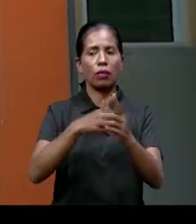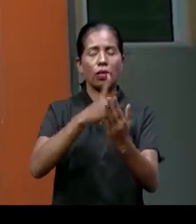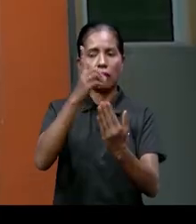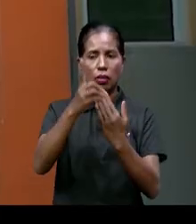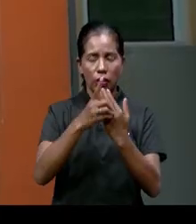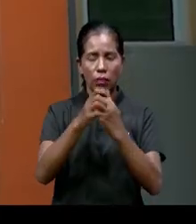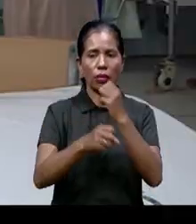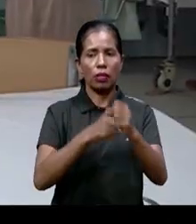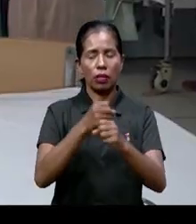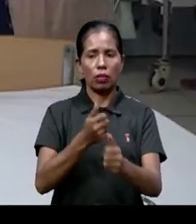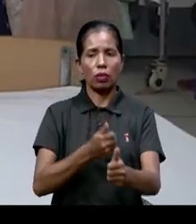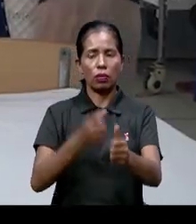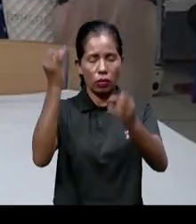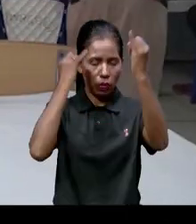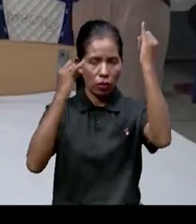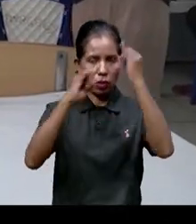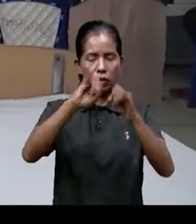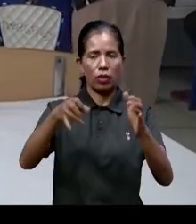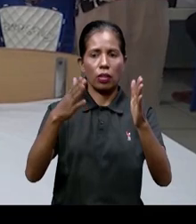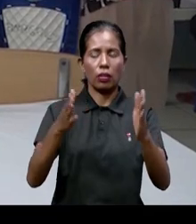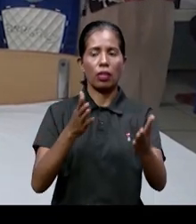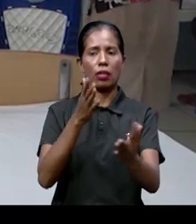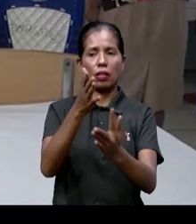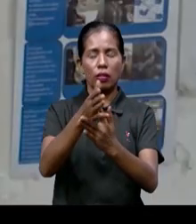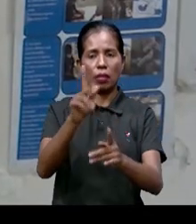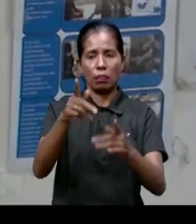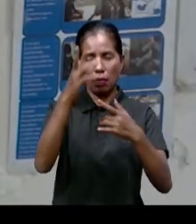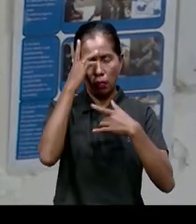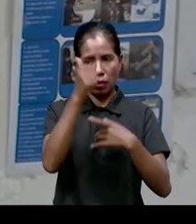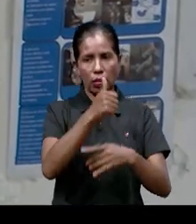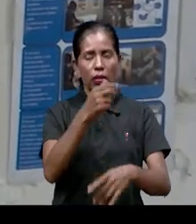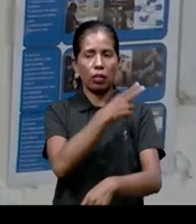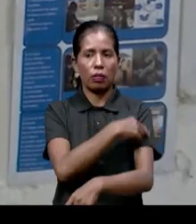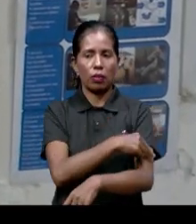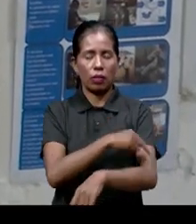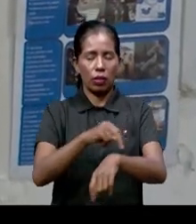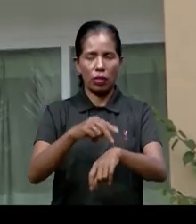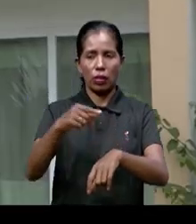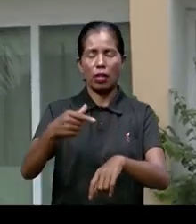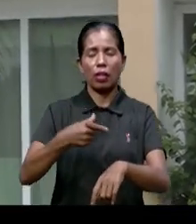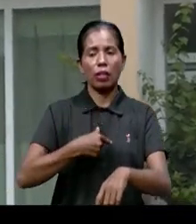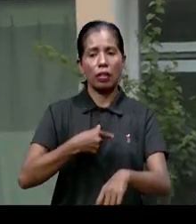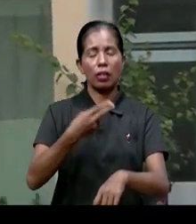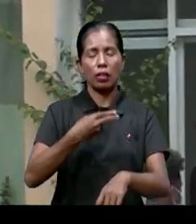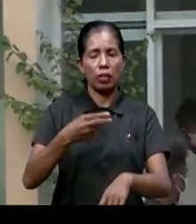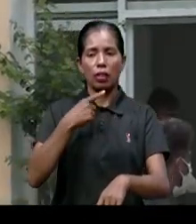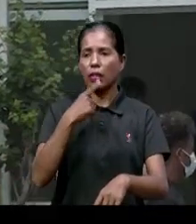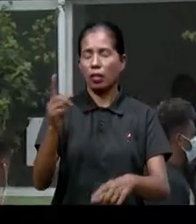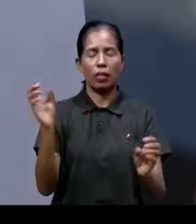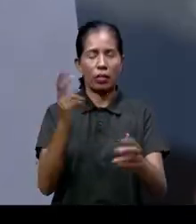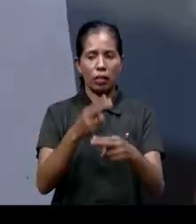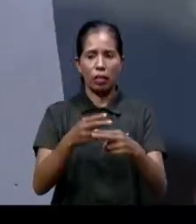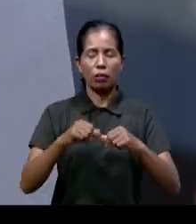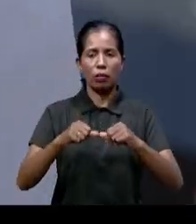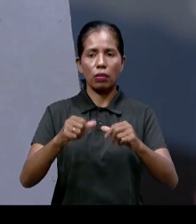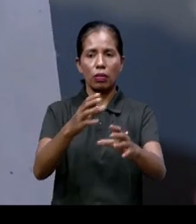ne. Mas betu informação nebe jornalista ziemeni acessa o si paciente balon e hospital nacional quinta ne nebe la coite minaran continua